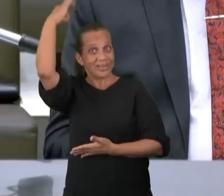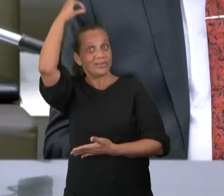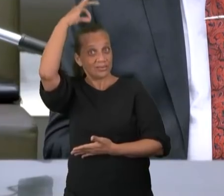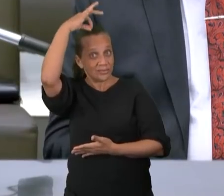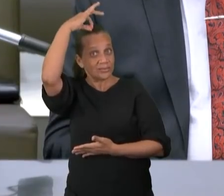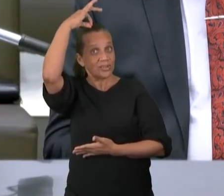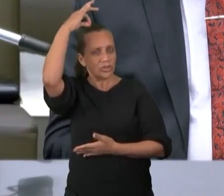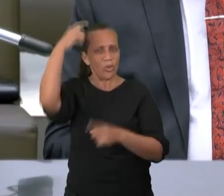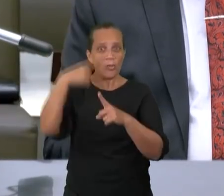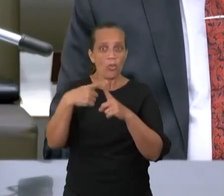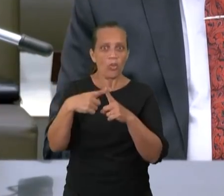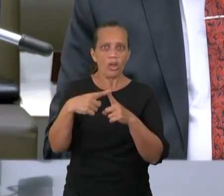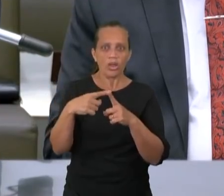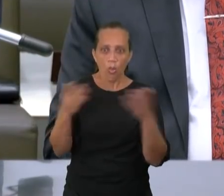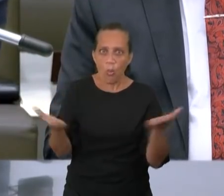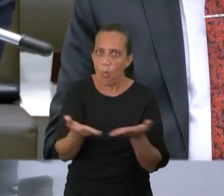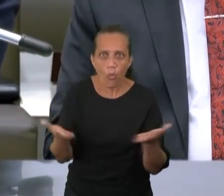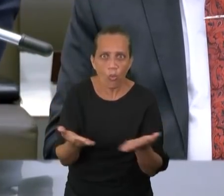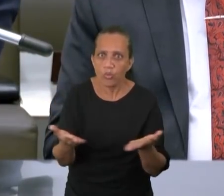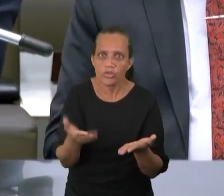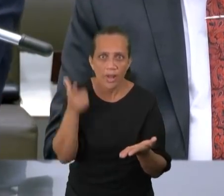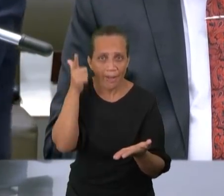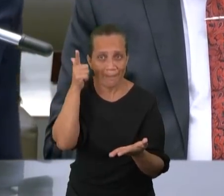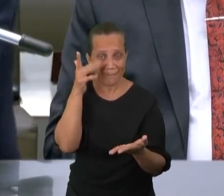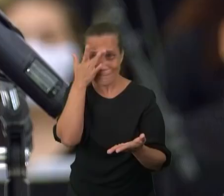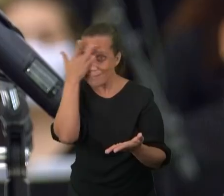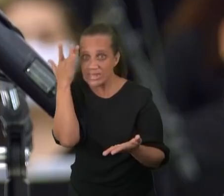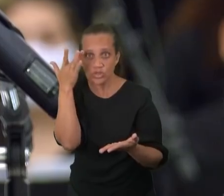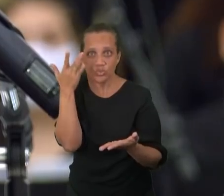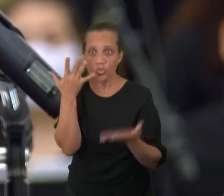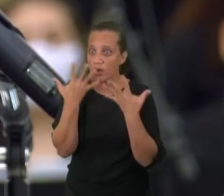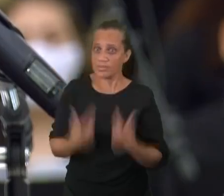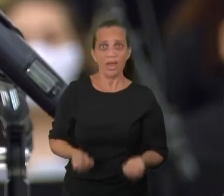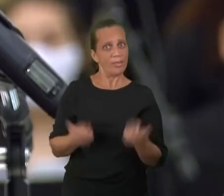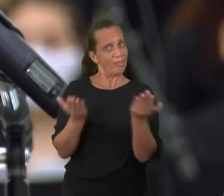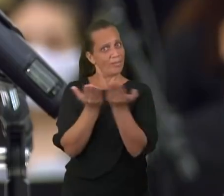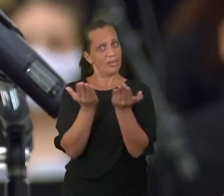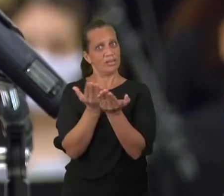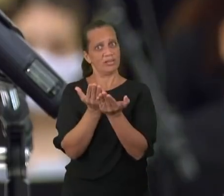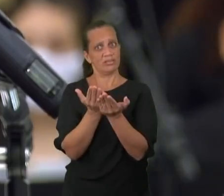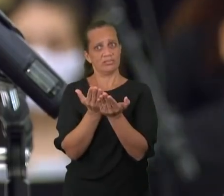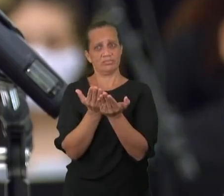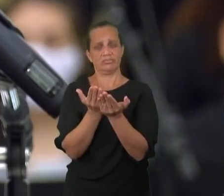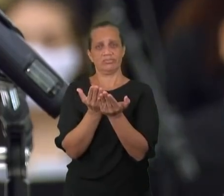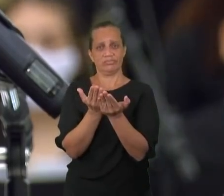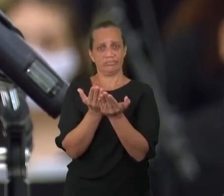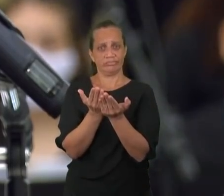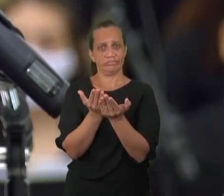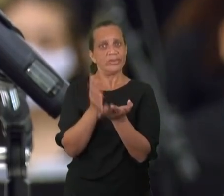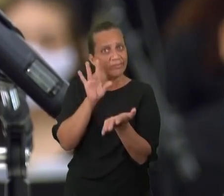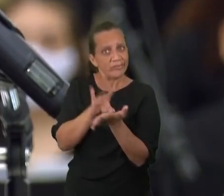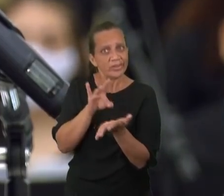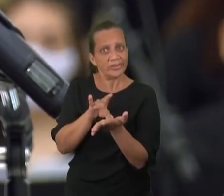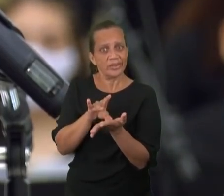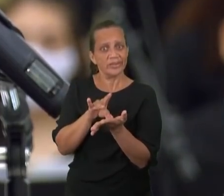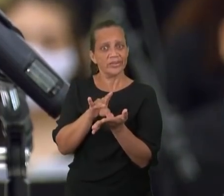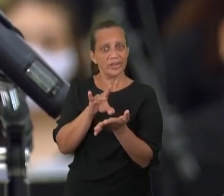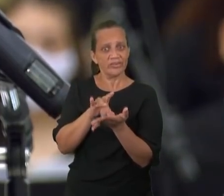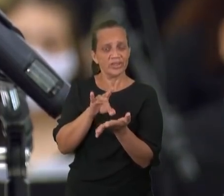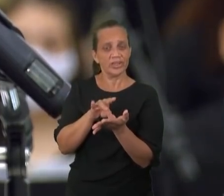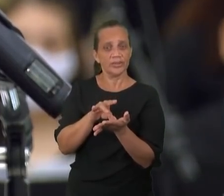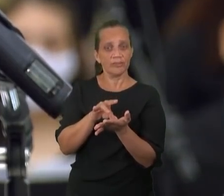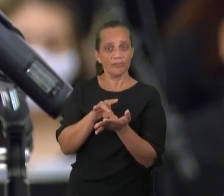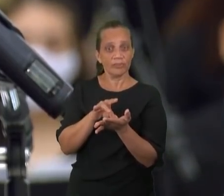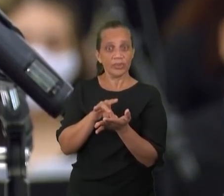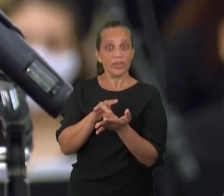Porque ainda hoje tem gente que não recebe, irmãos, a palavra. É assim ou não é? É. É inevitável, mas quando